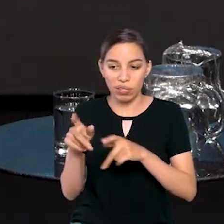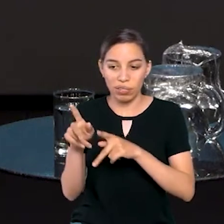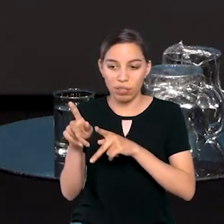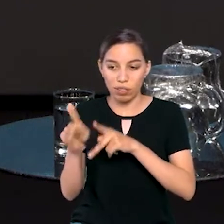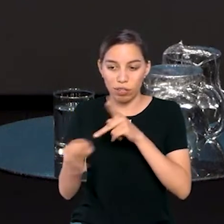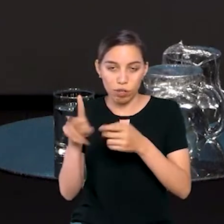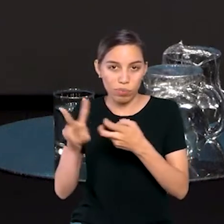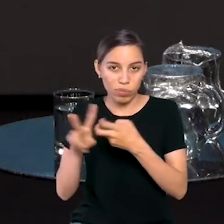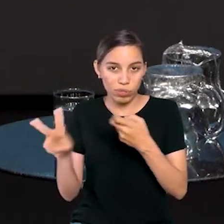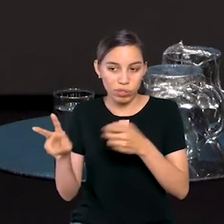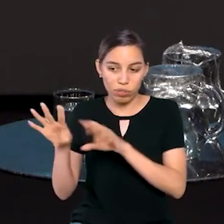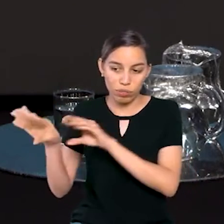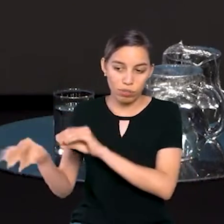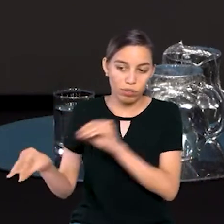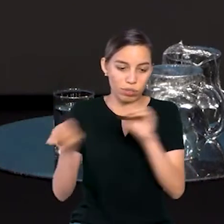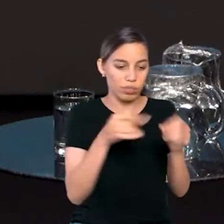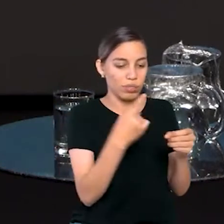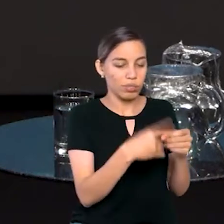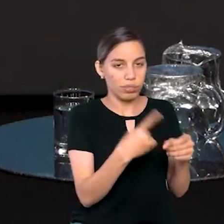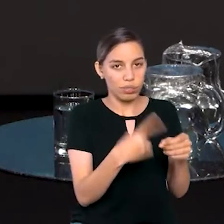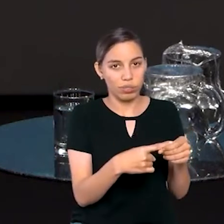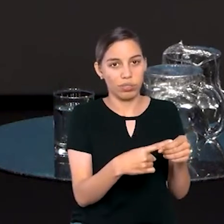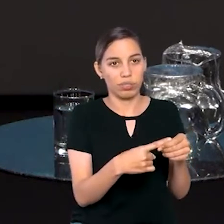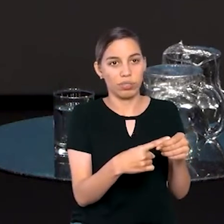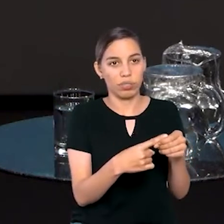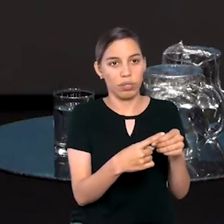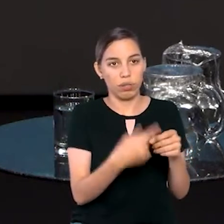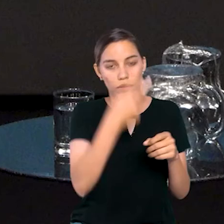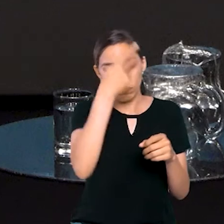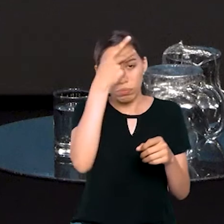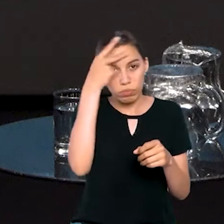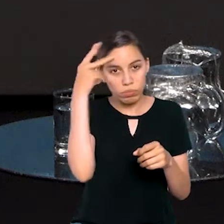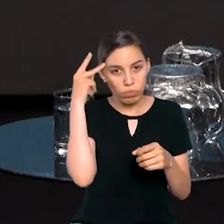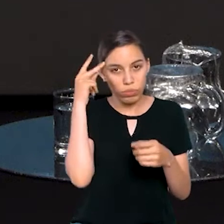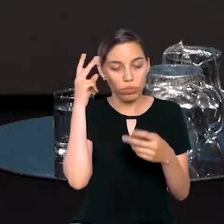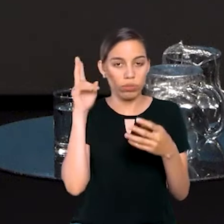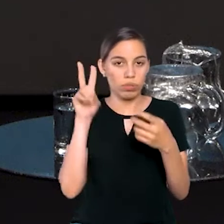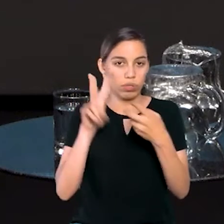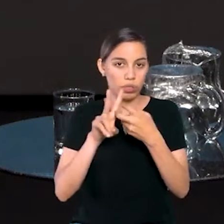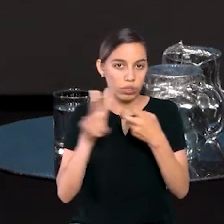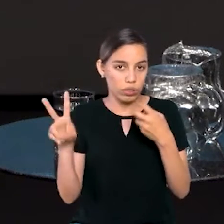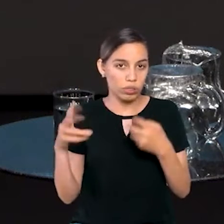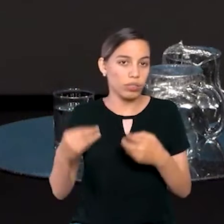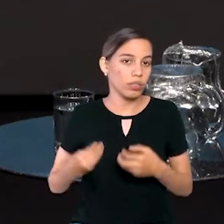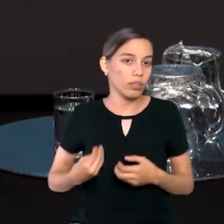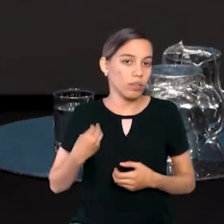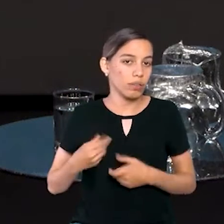A metade das pessoas autodeclaradas indígenas no Brasil